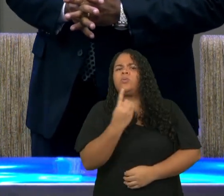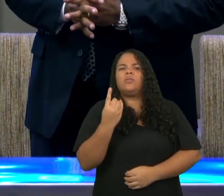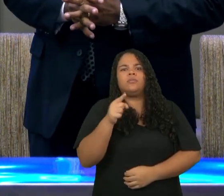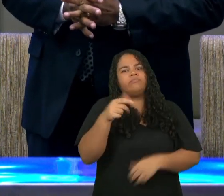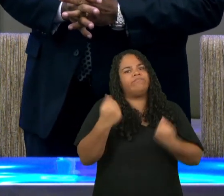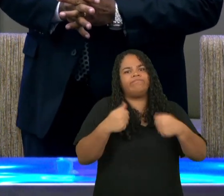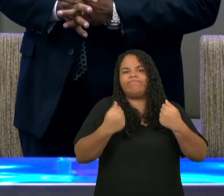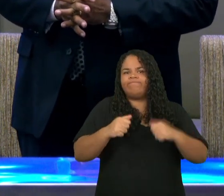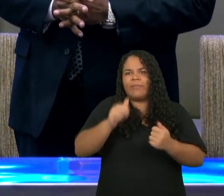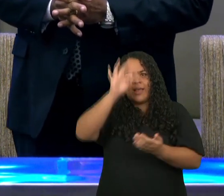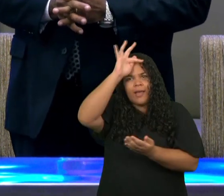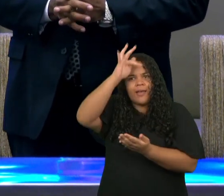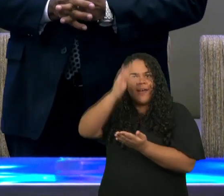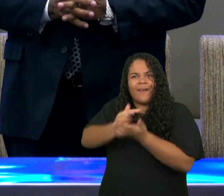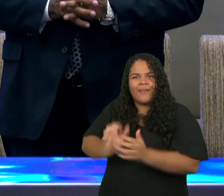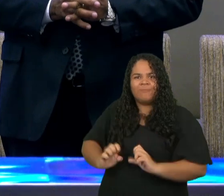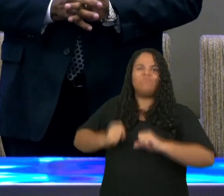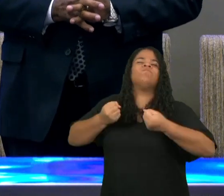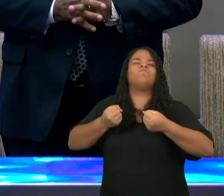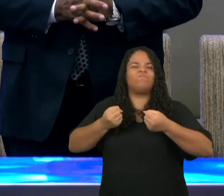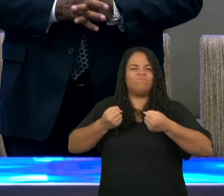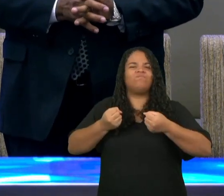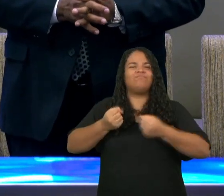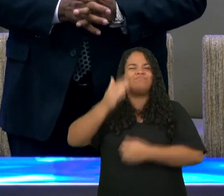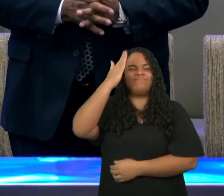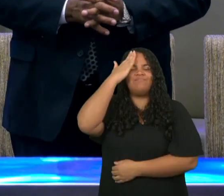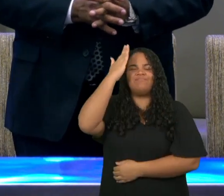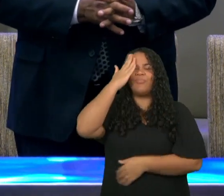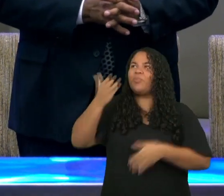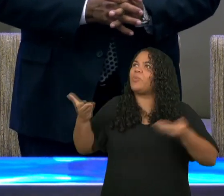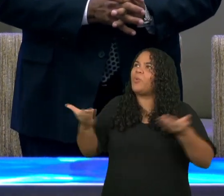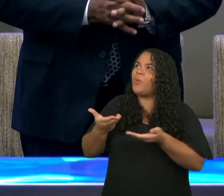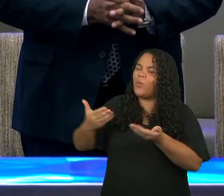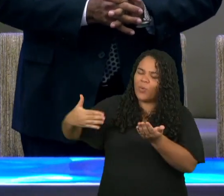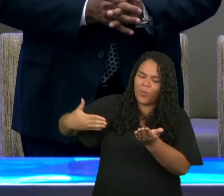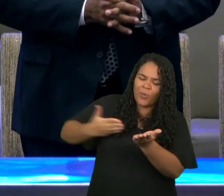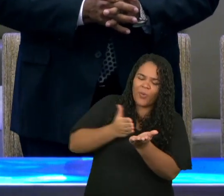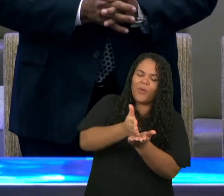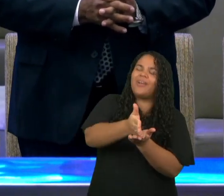fé, dizendo: voltei,